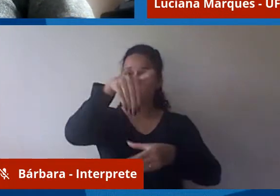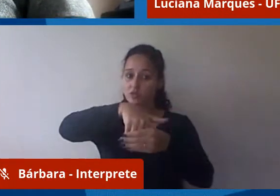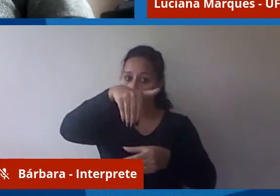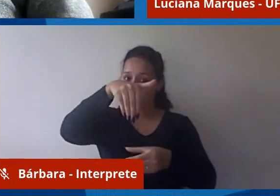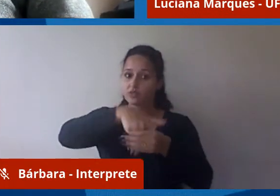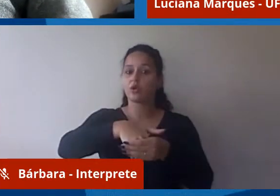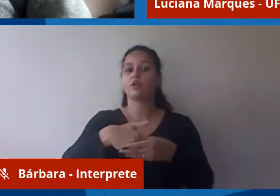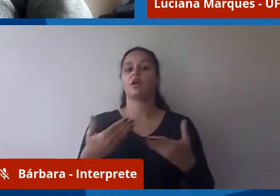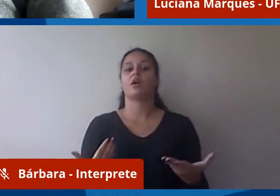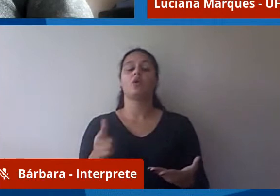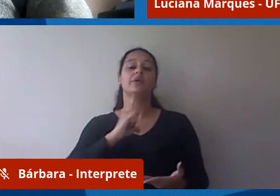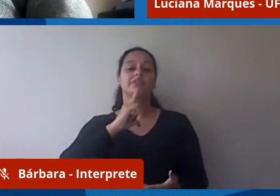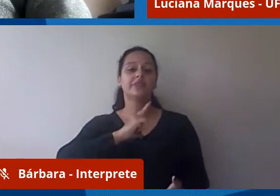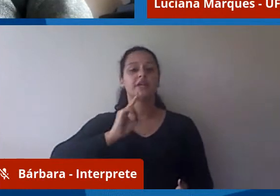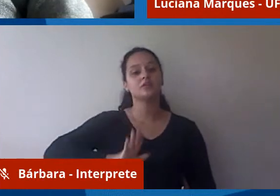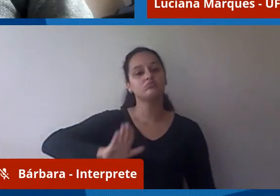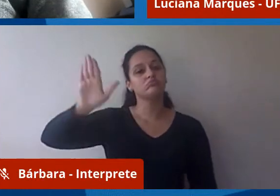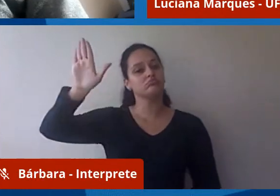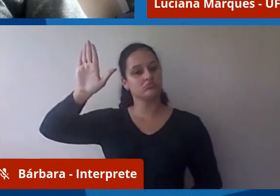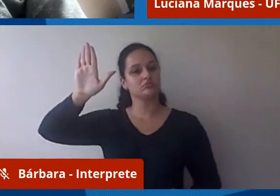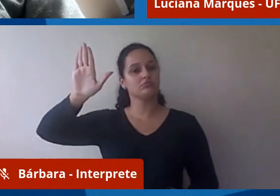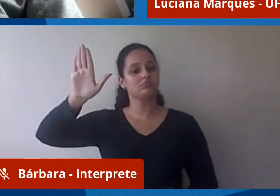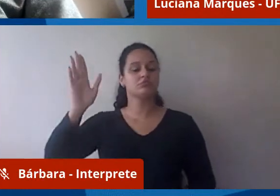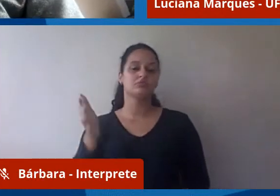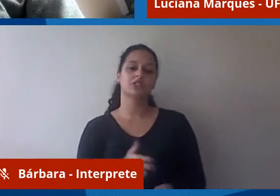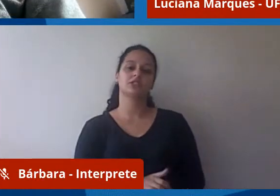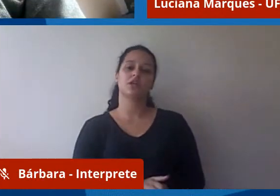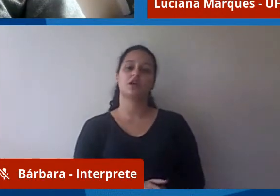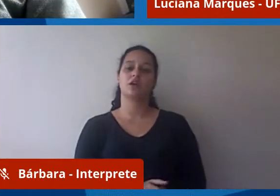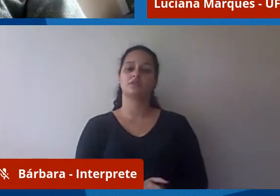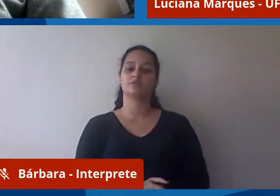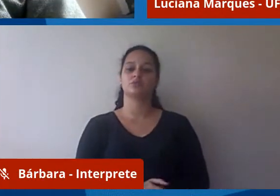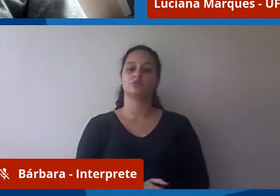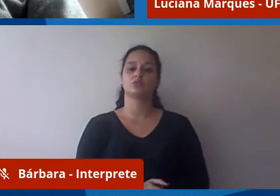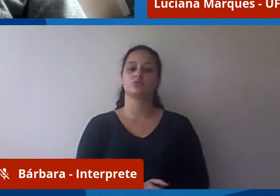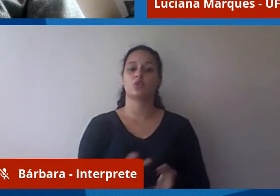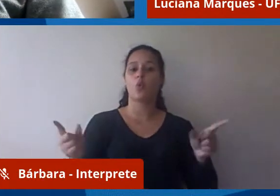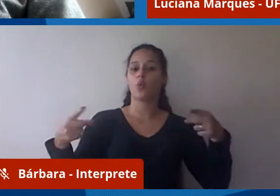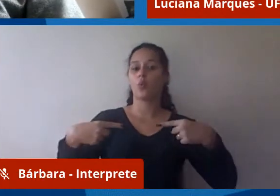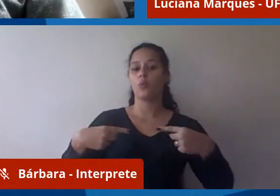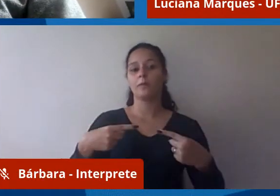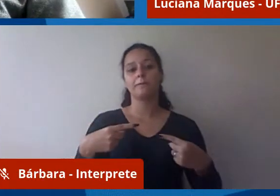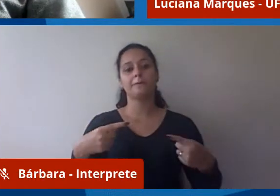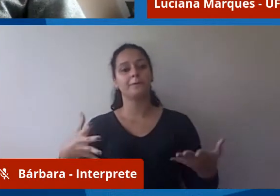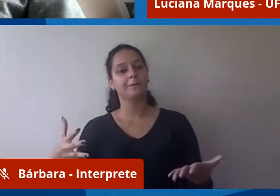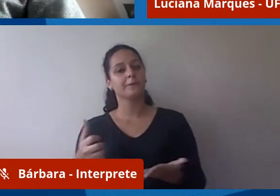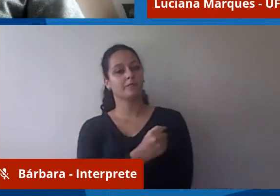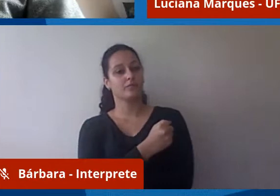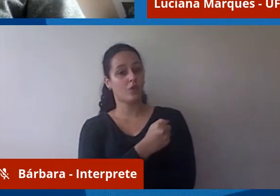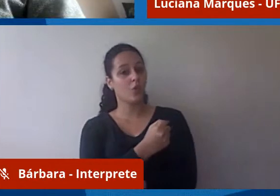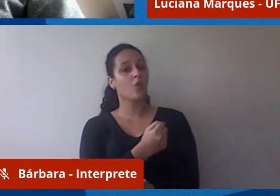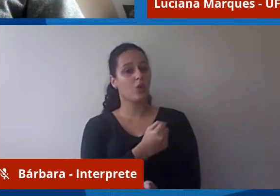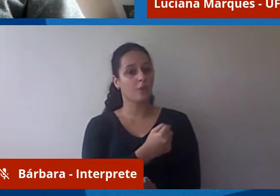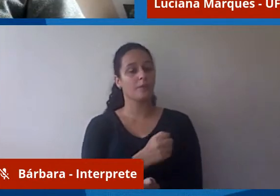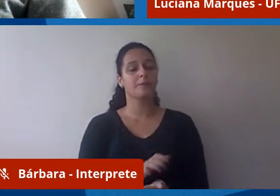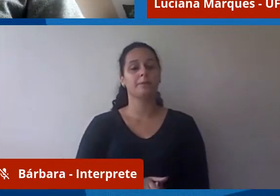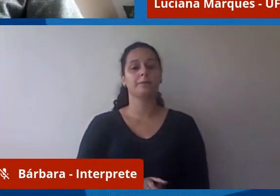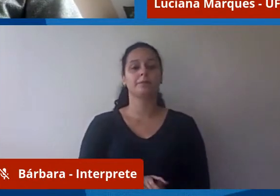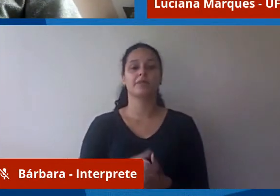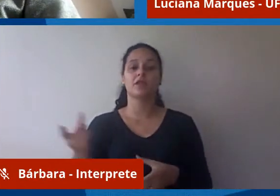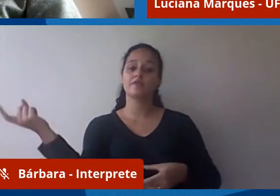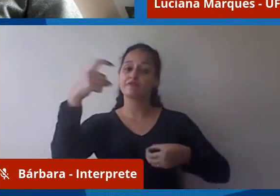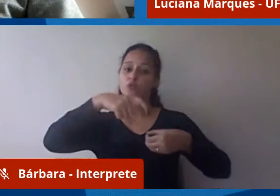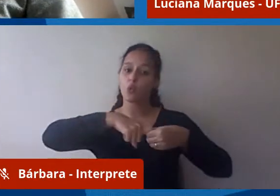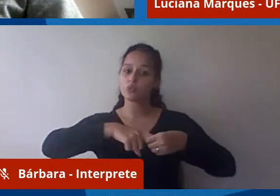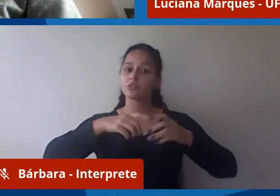candidatos que denunciaram o golpe, restabeleceram a democracia, estão restabelecendo, assim que tomar posse, mas estão